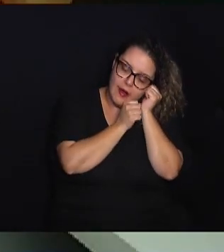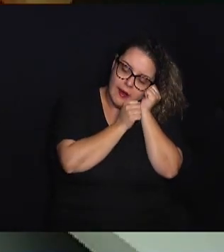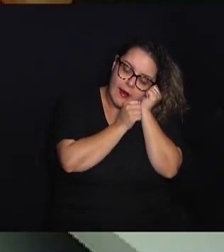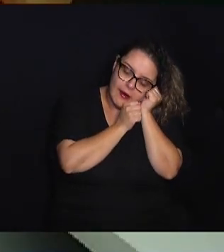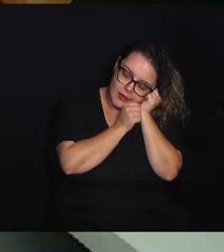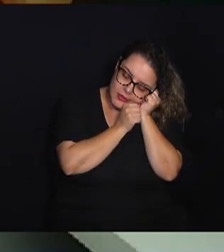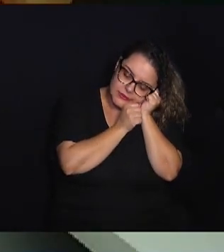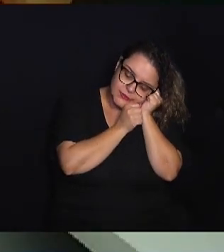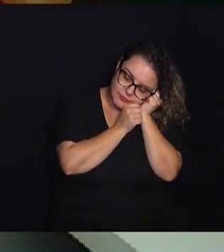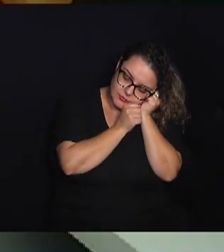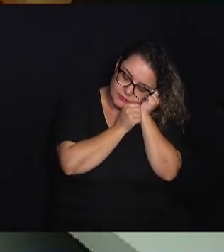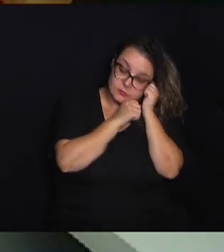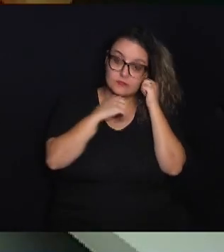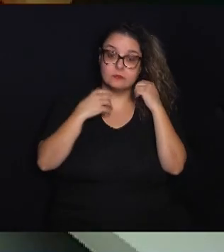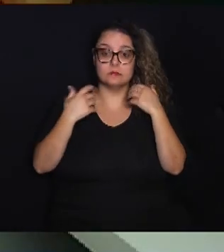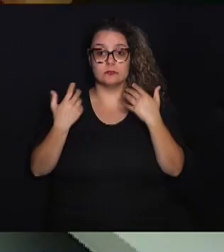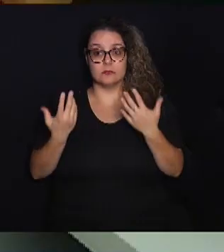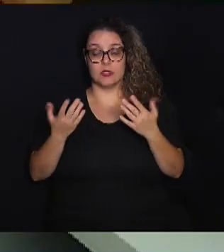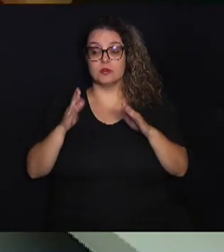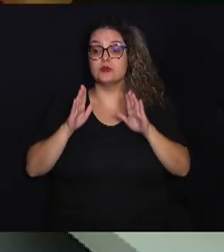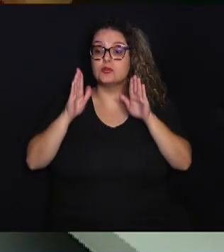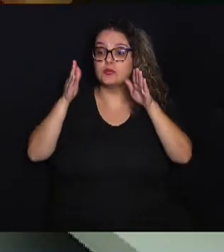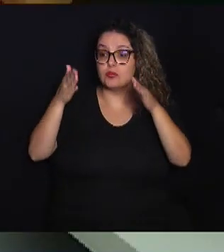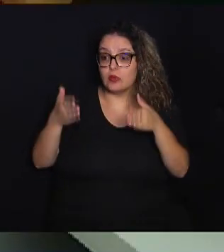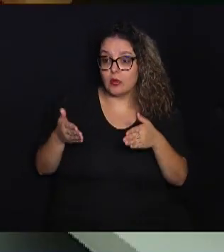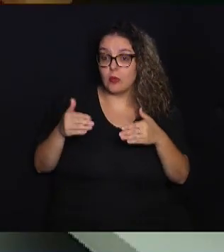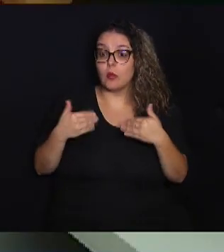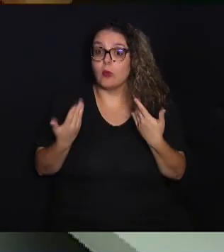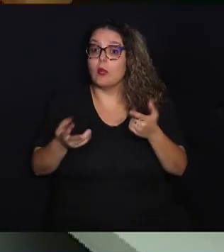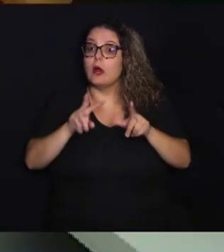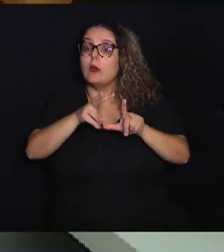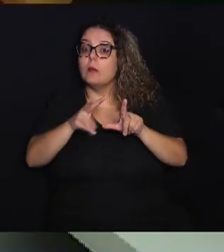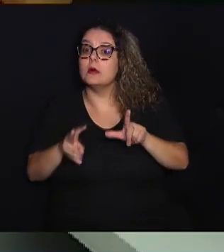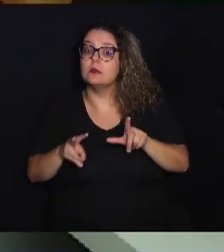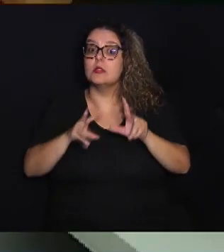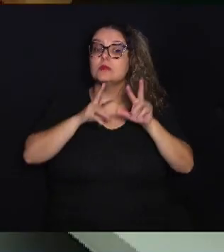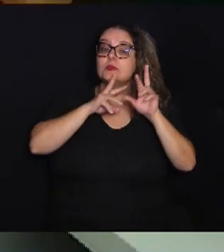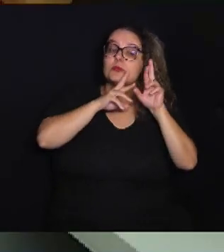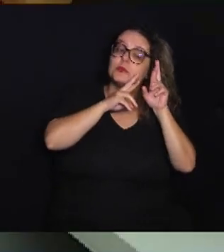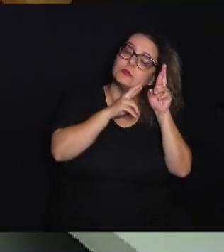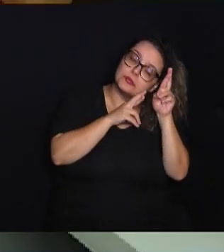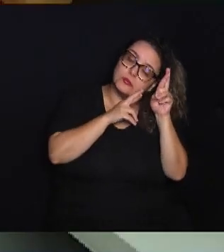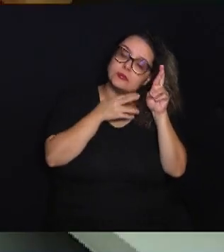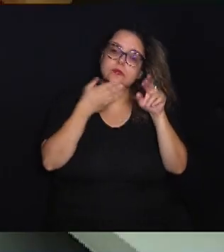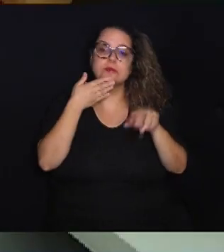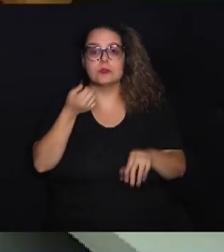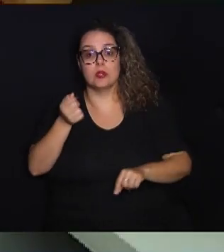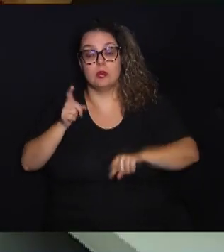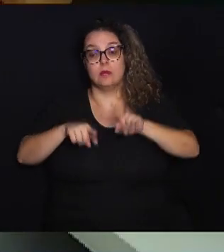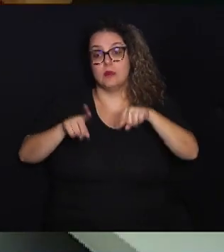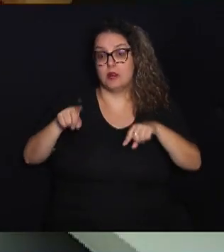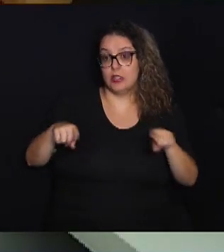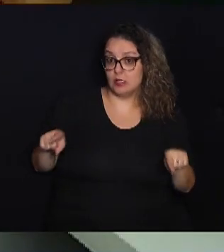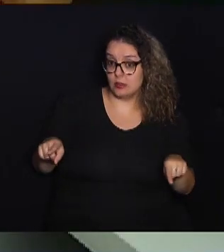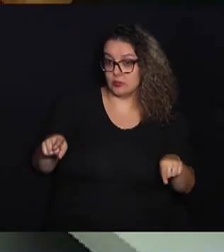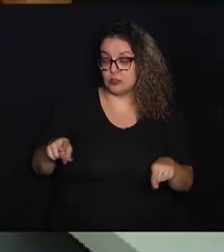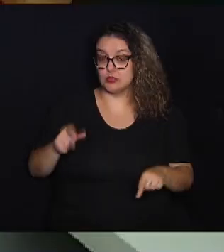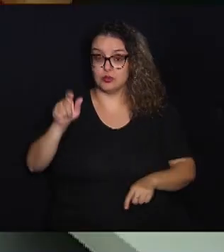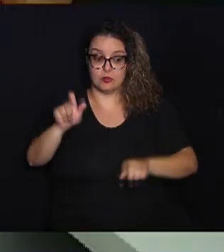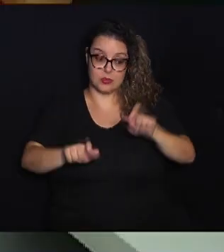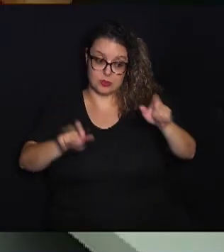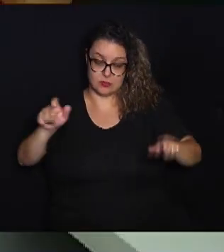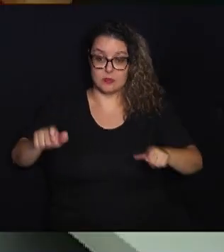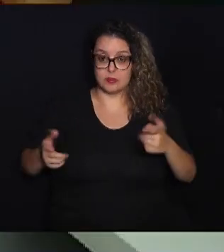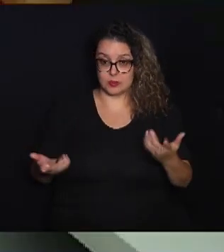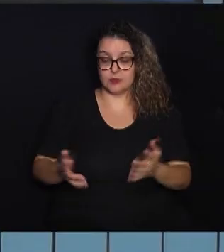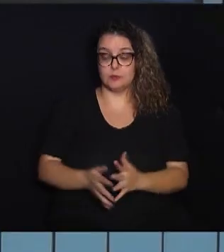foco de qual parâmetro do sono que você quer melhorar varia muito de pessoa para pessoa.